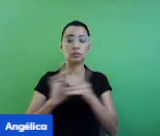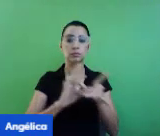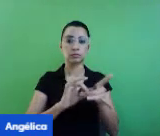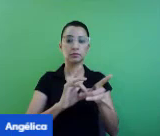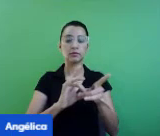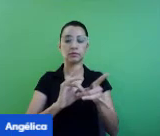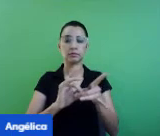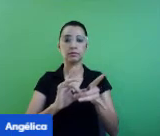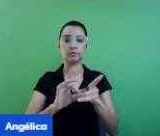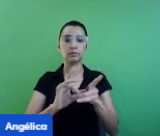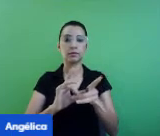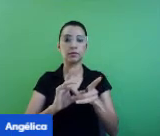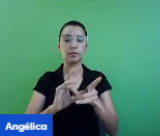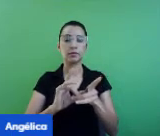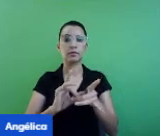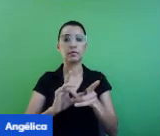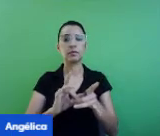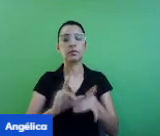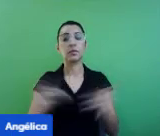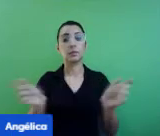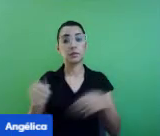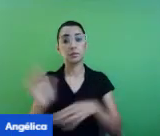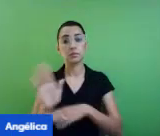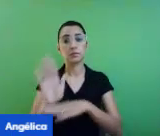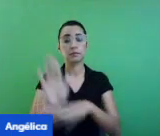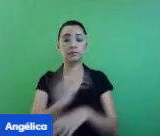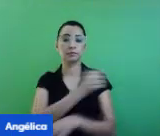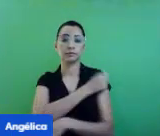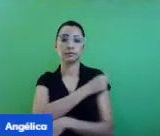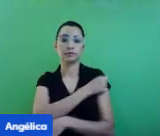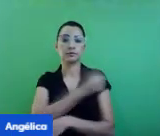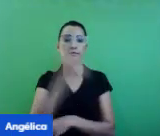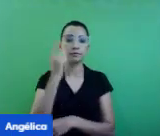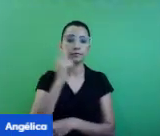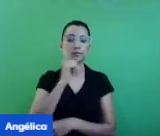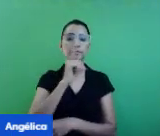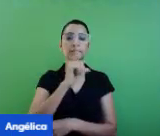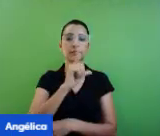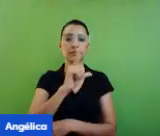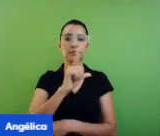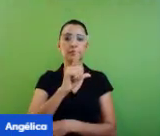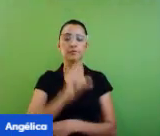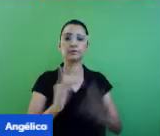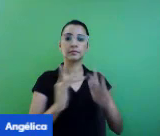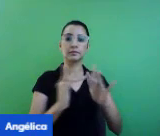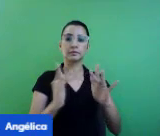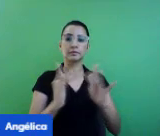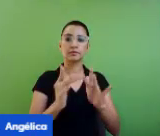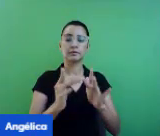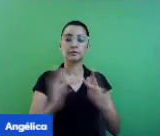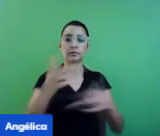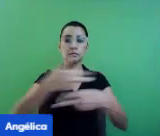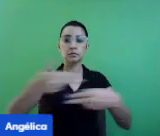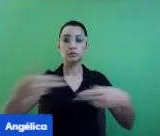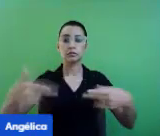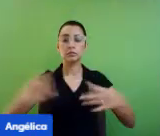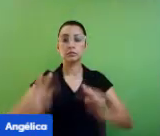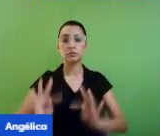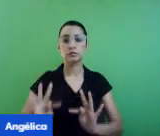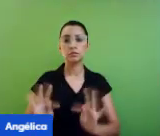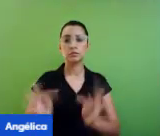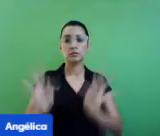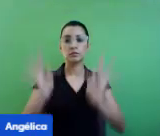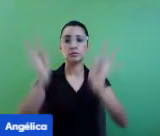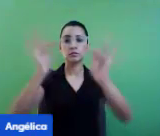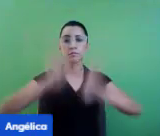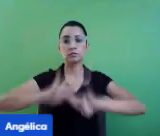e são oferecidos a esses alunos para que eles também tenham contato com diferentes tecnologias da